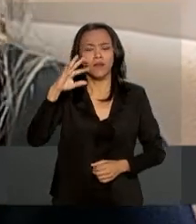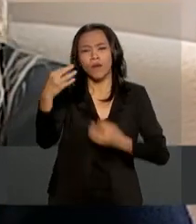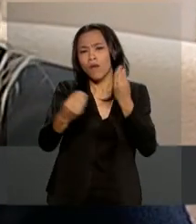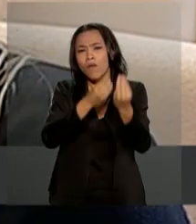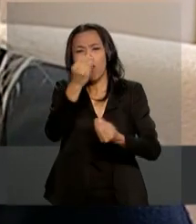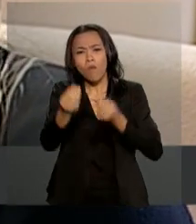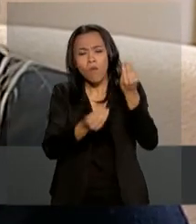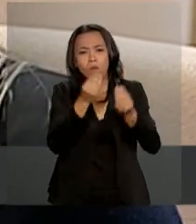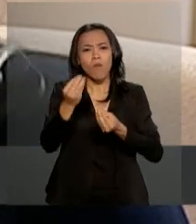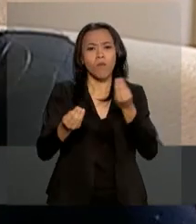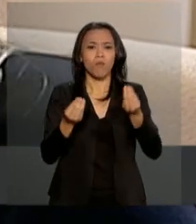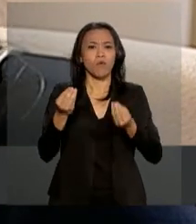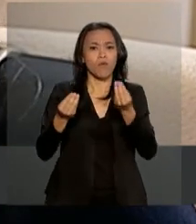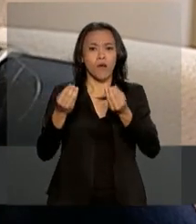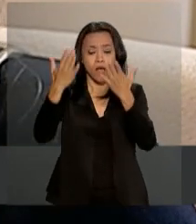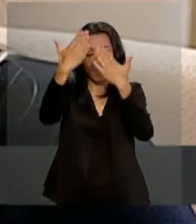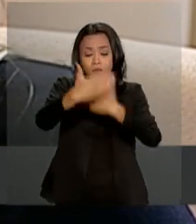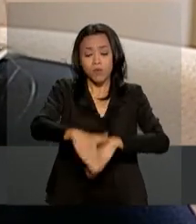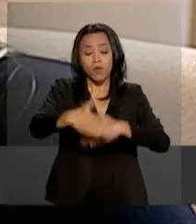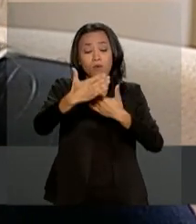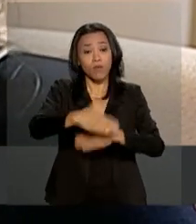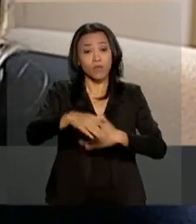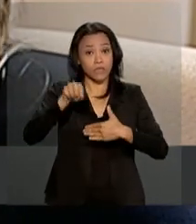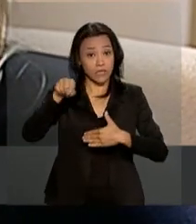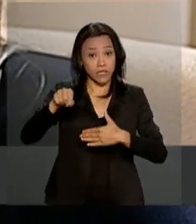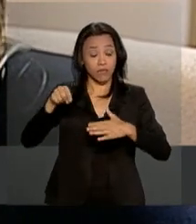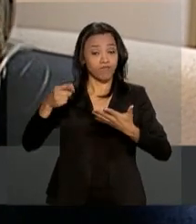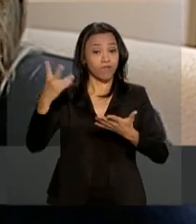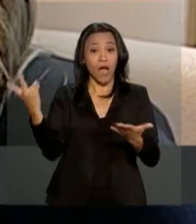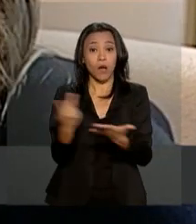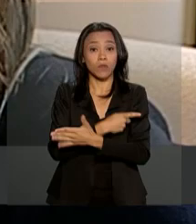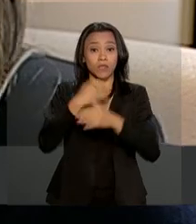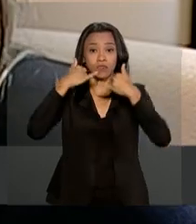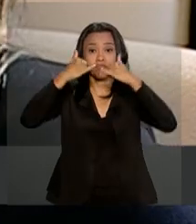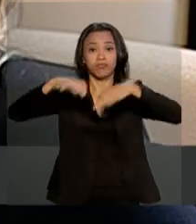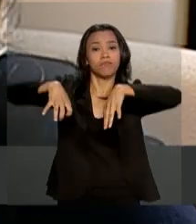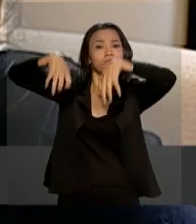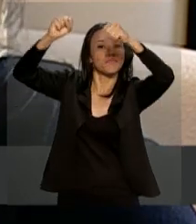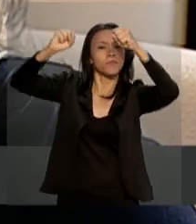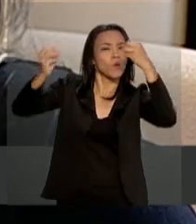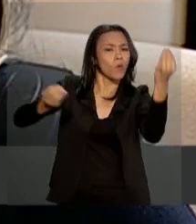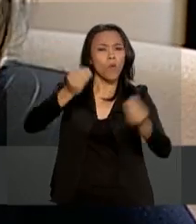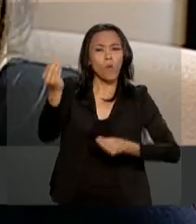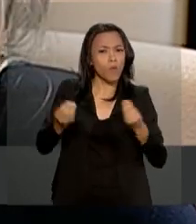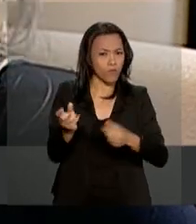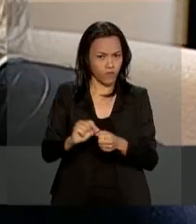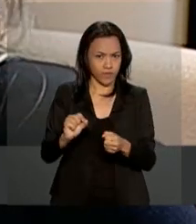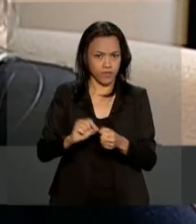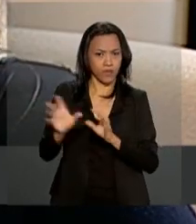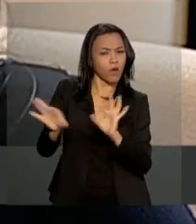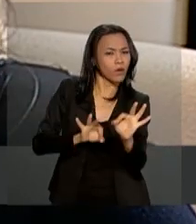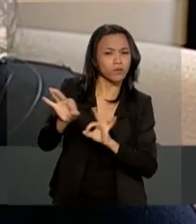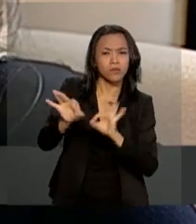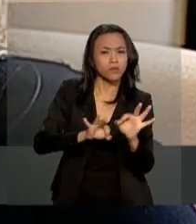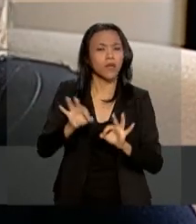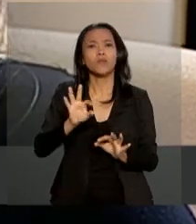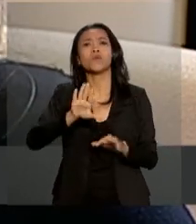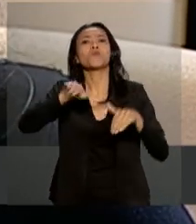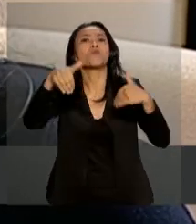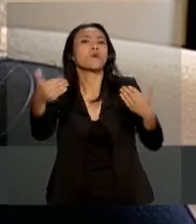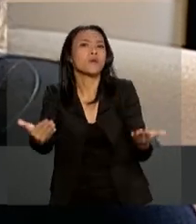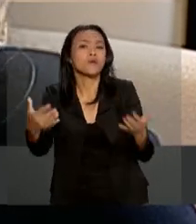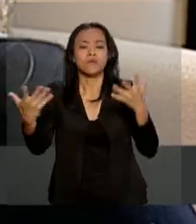reaplicação das provas nos locais onde faltou energia nesses dois locais né é quando e como vai ser com a paz a